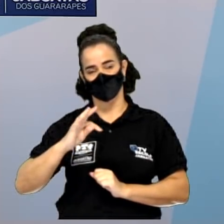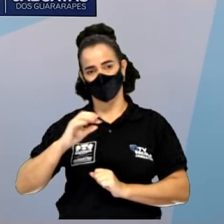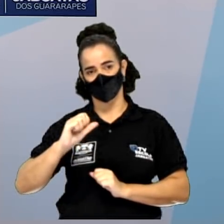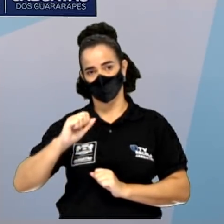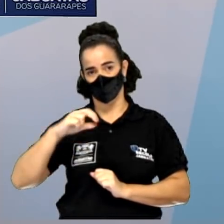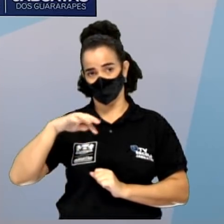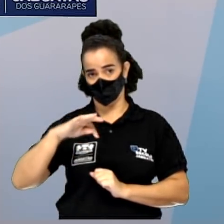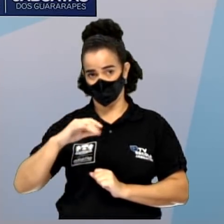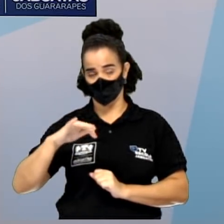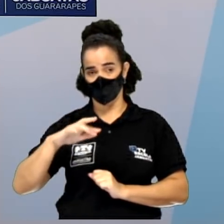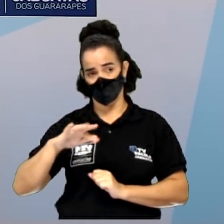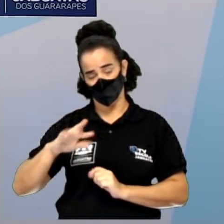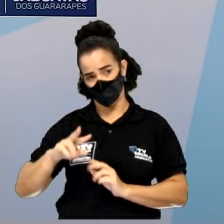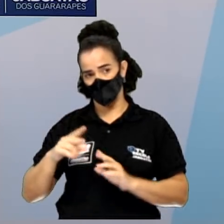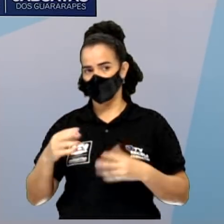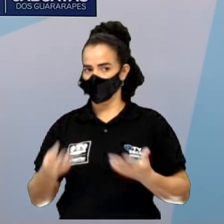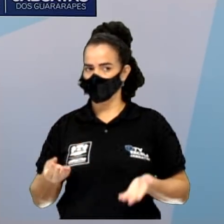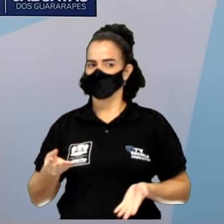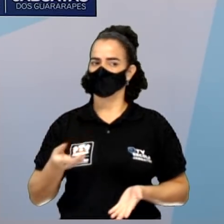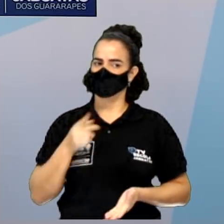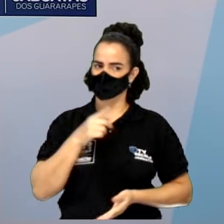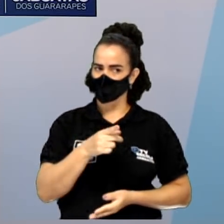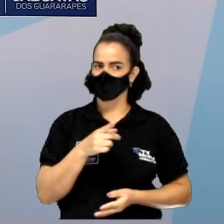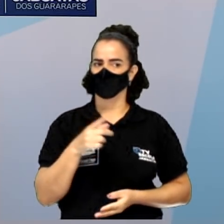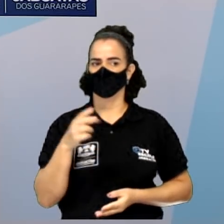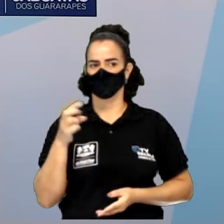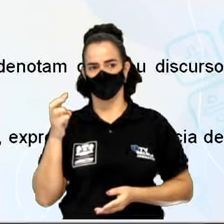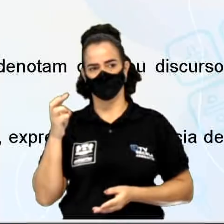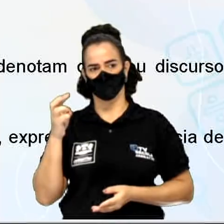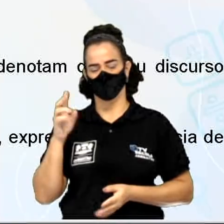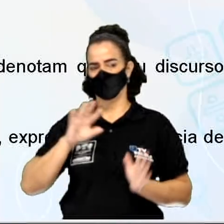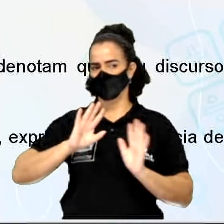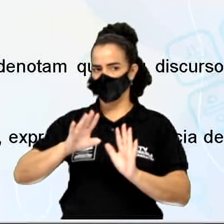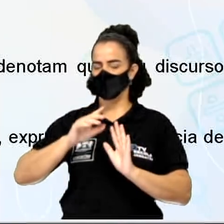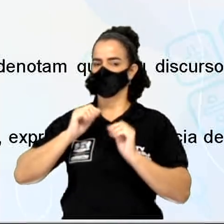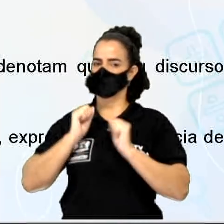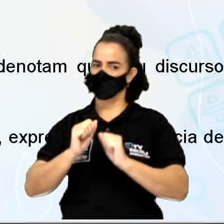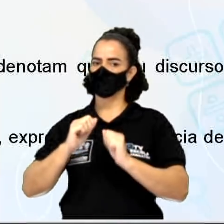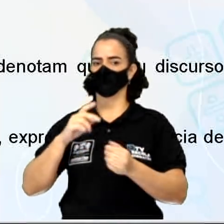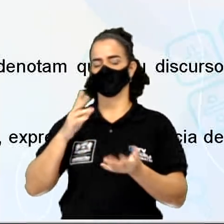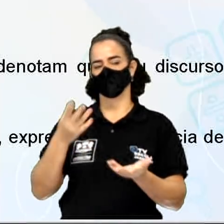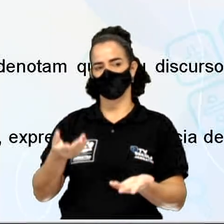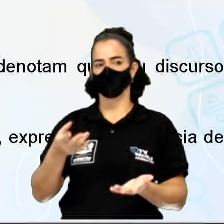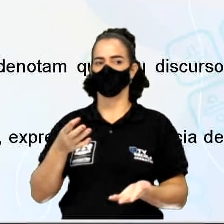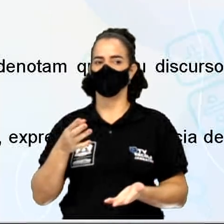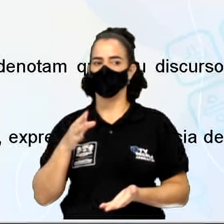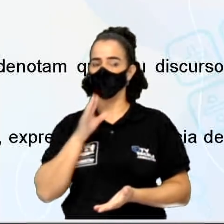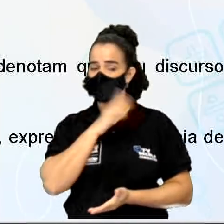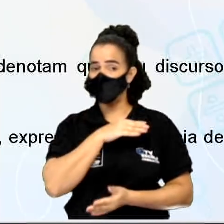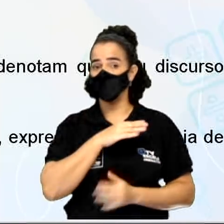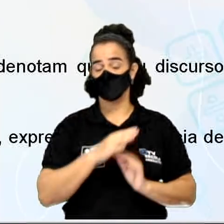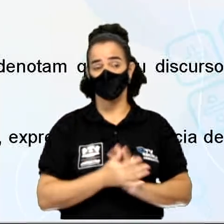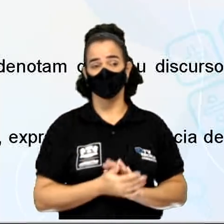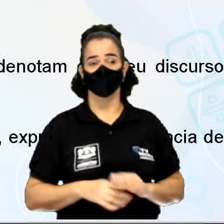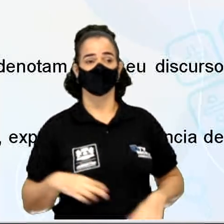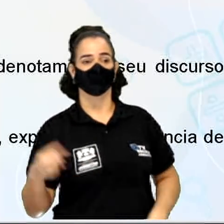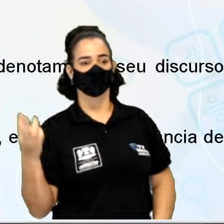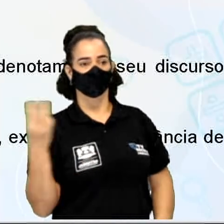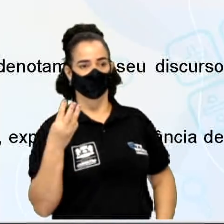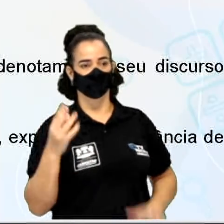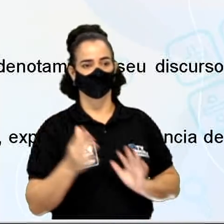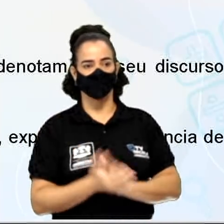esse item 2 ele é falso, tá? Vamos ver o item 3. Em ambas as orações, o sujeito